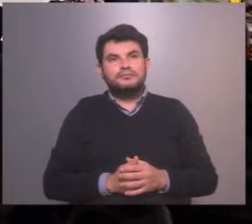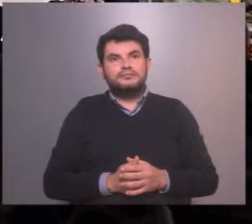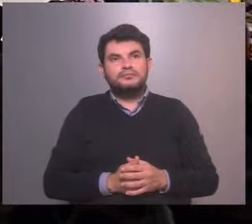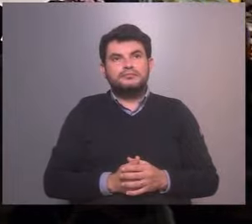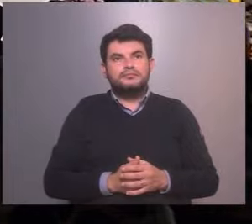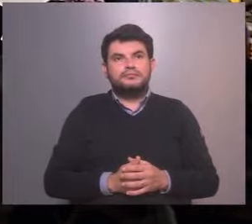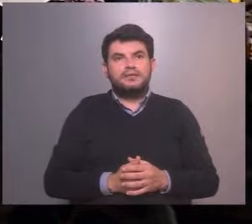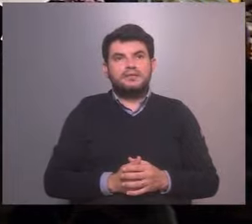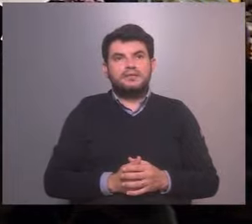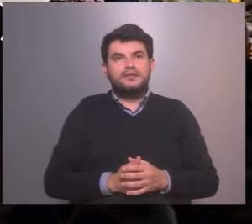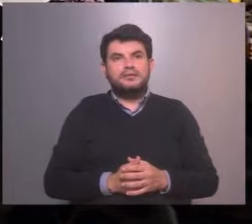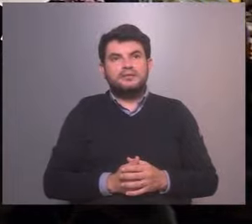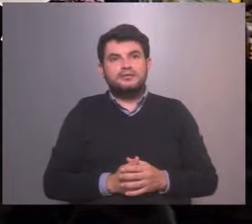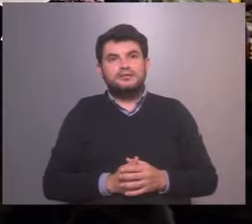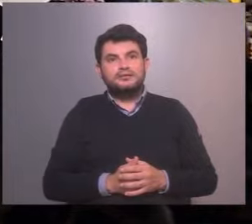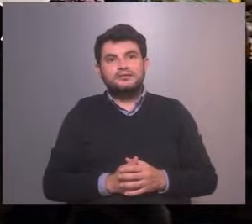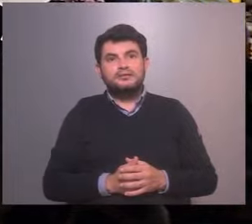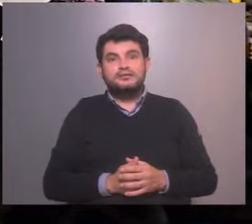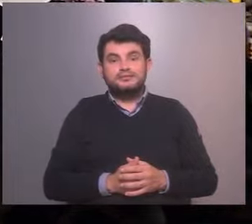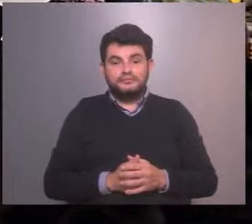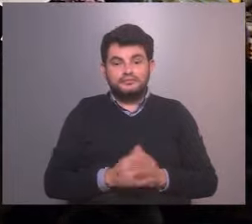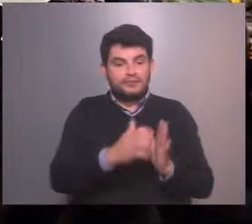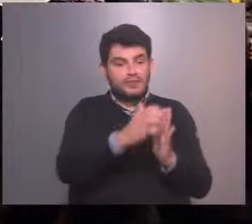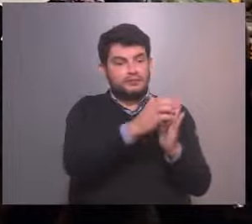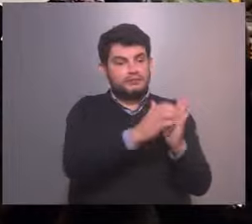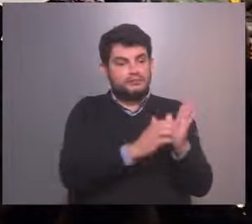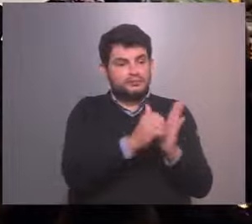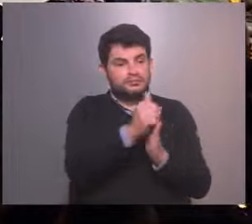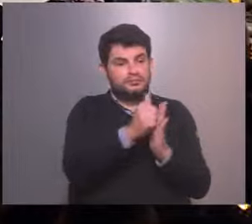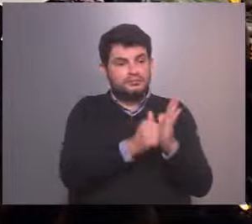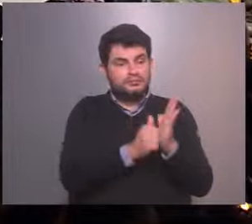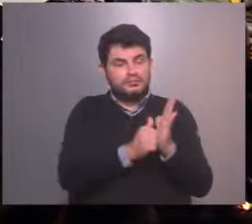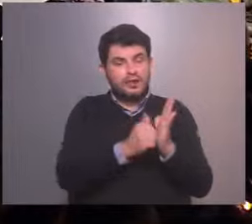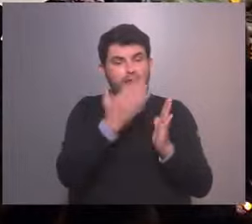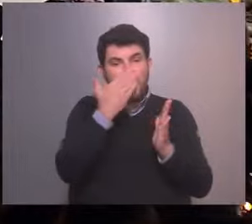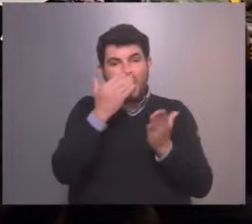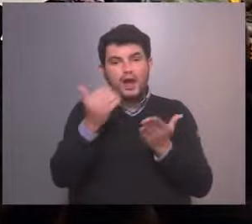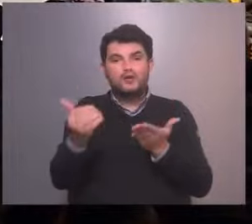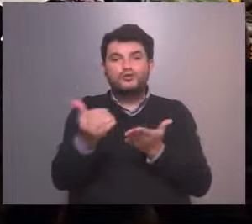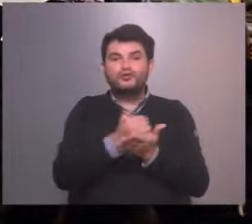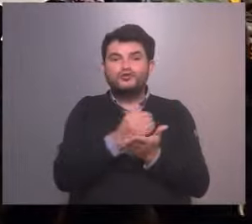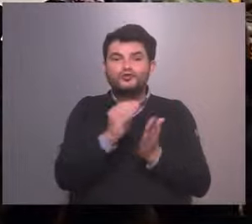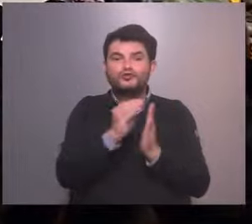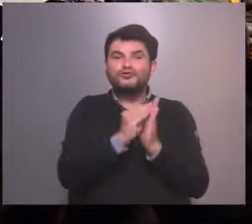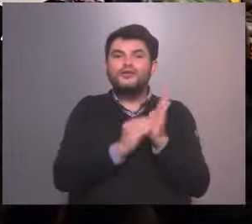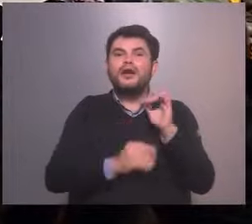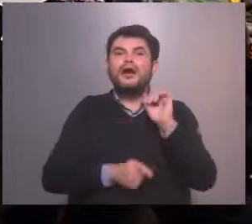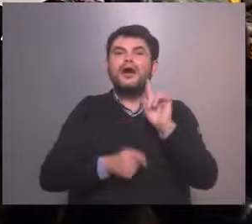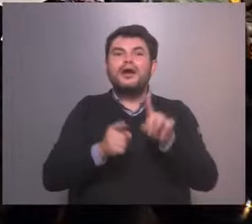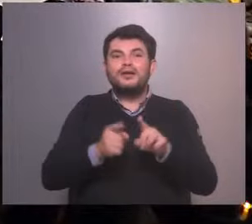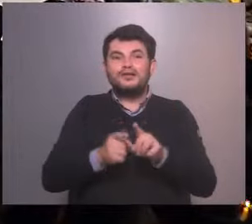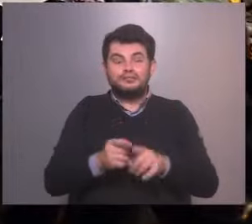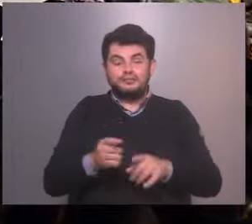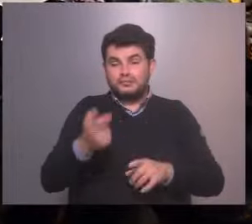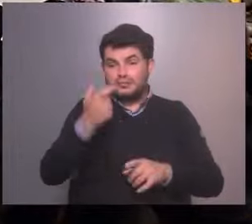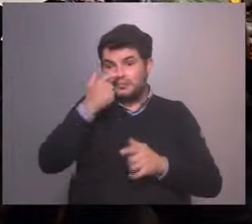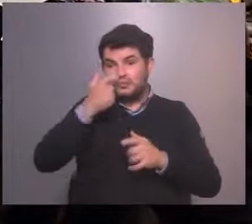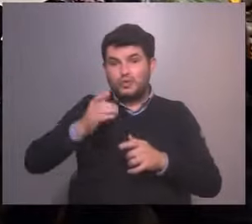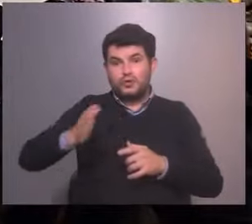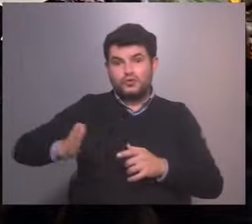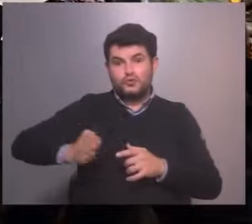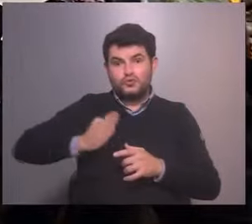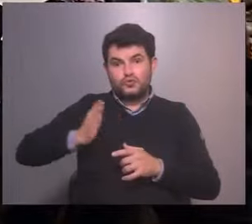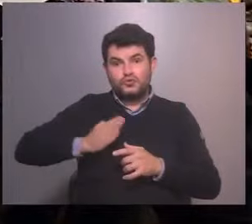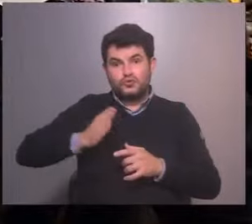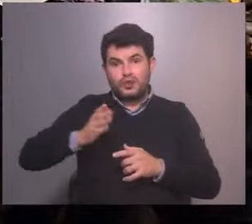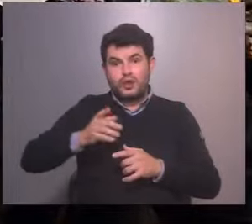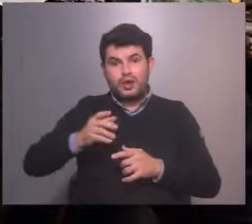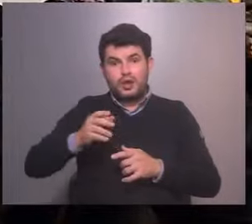Terceiro mistério, meditamos na coroação de espinhos.